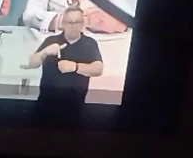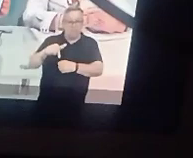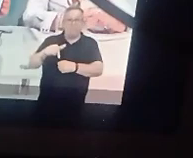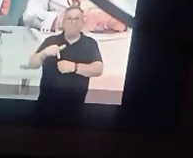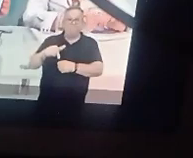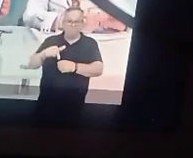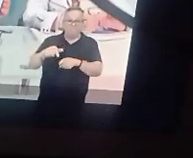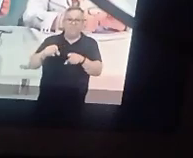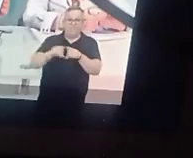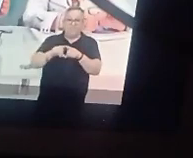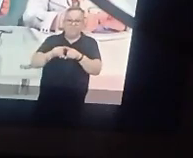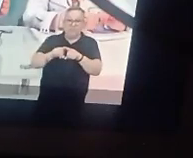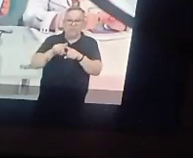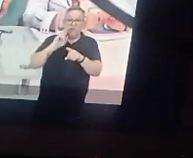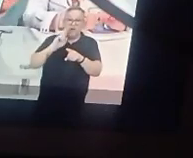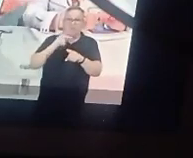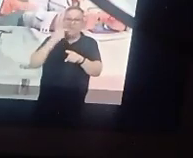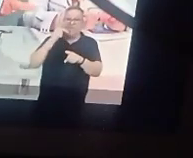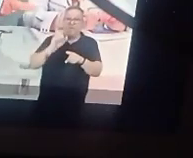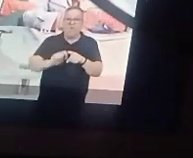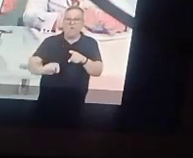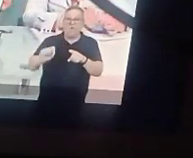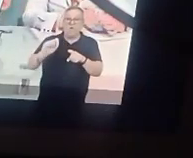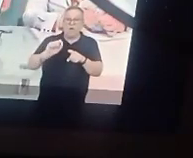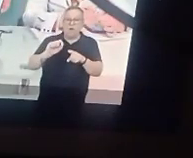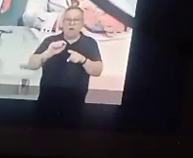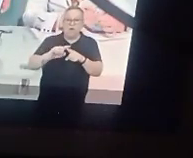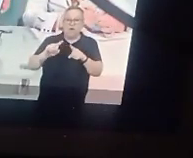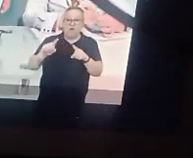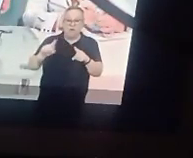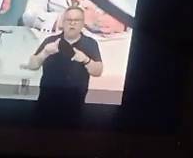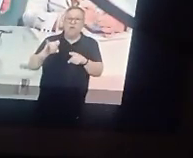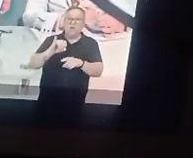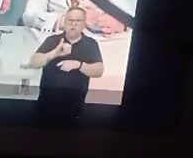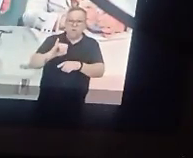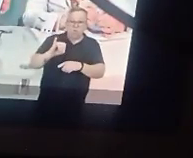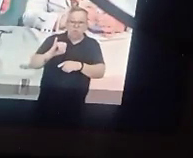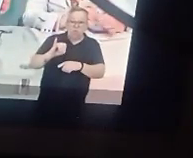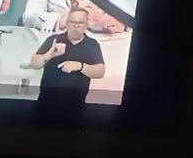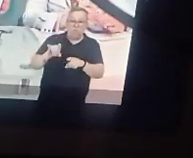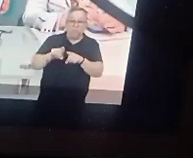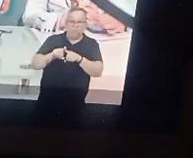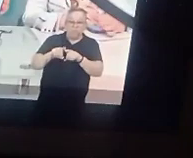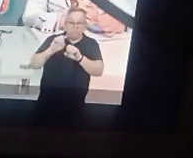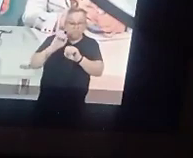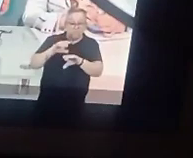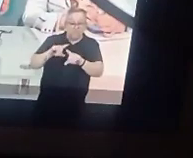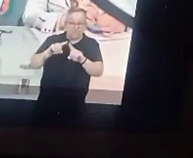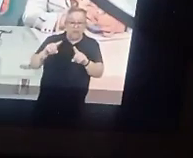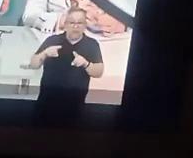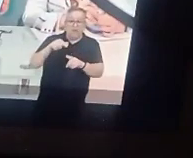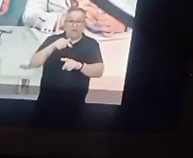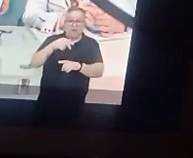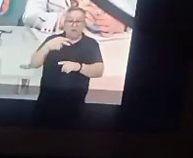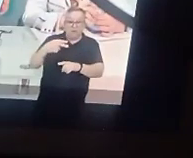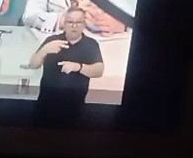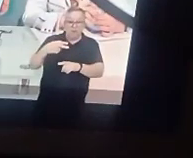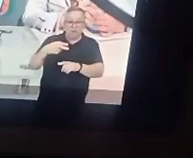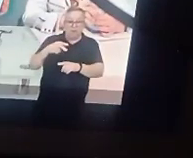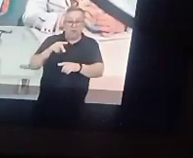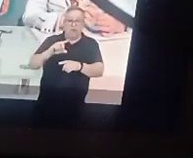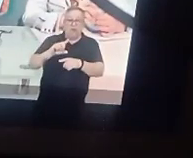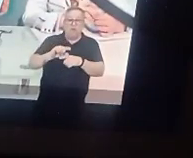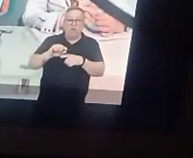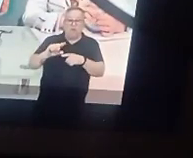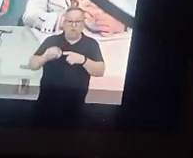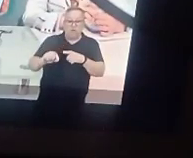e ela trata do assunto também, sobrepõe a instrução, e na resolução 72 de 2020, lá no artigo